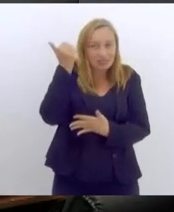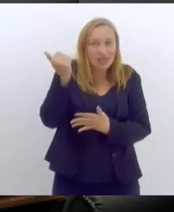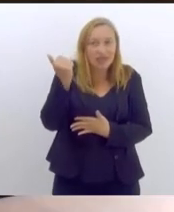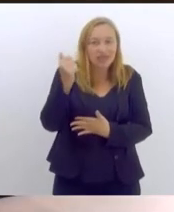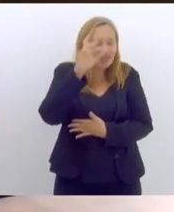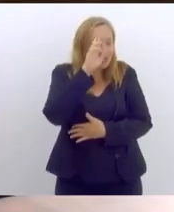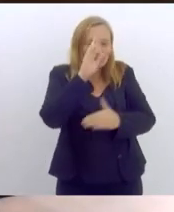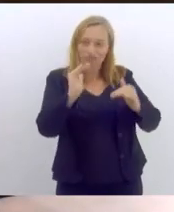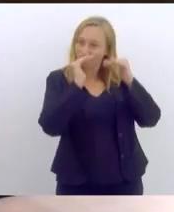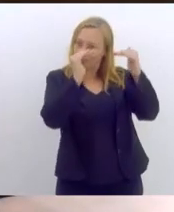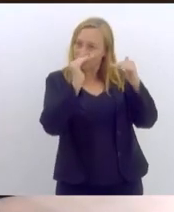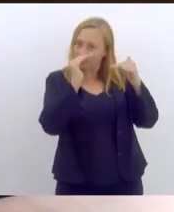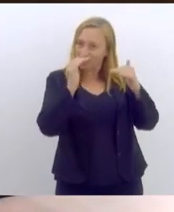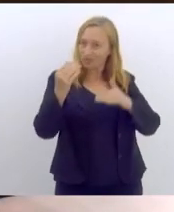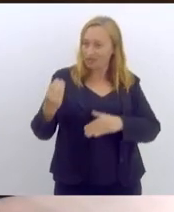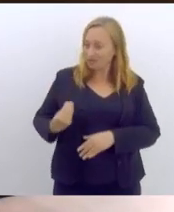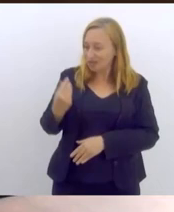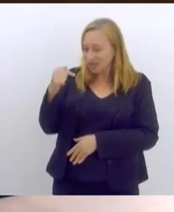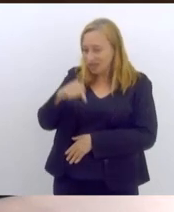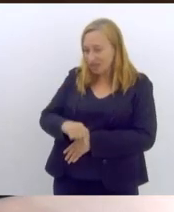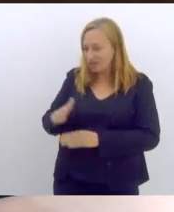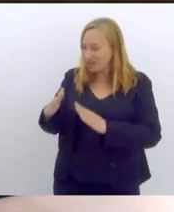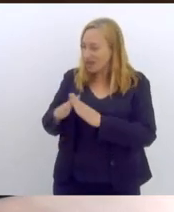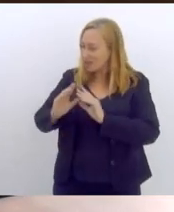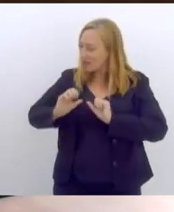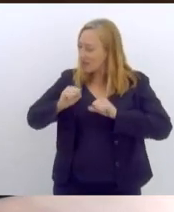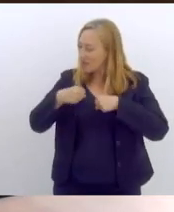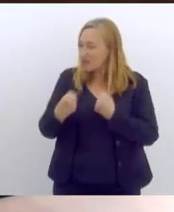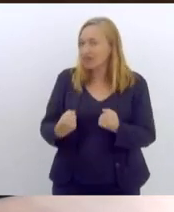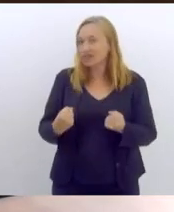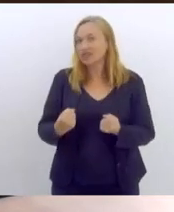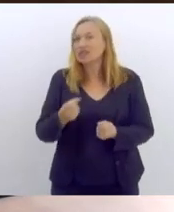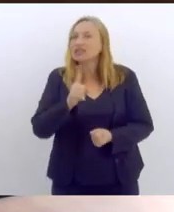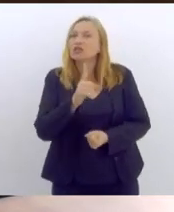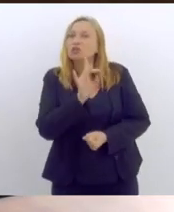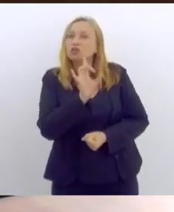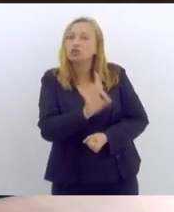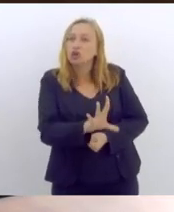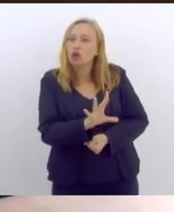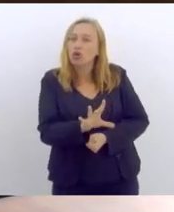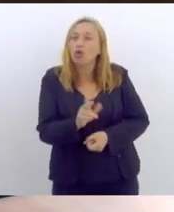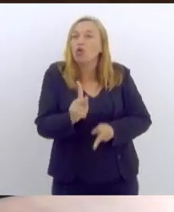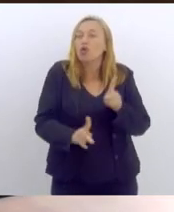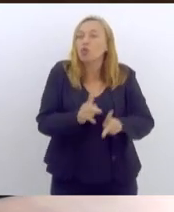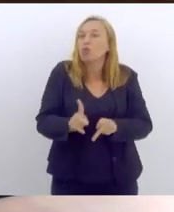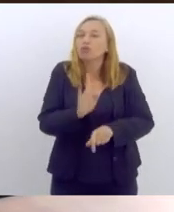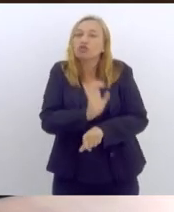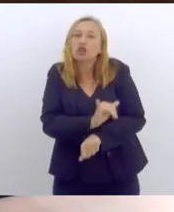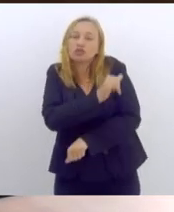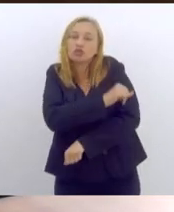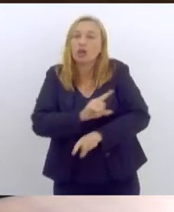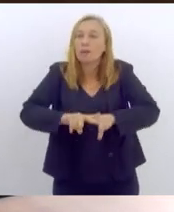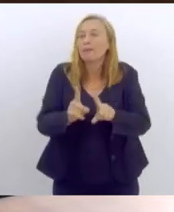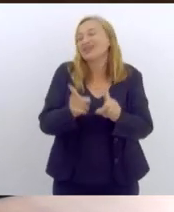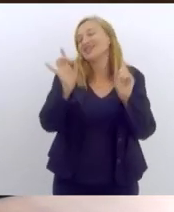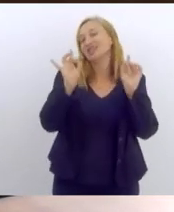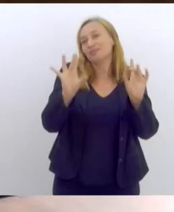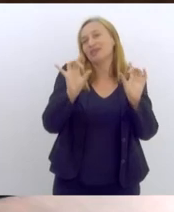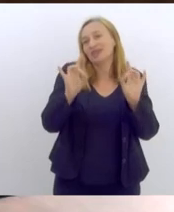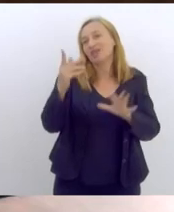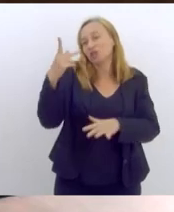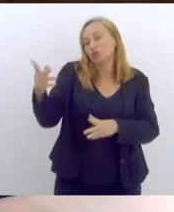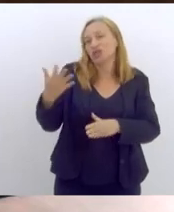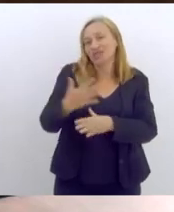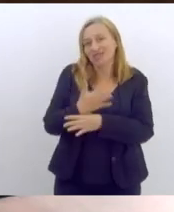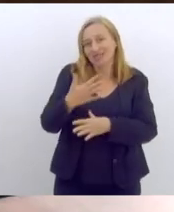Vossa Excelência está aqui nesta casa para defender não somente o povo do Estado do Rio de Janeiro, mas em especial a sua